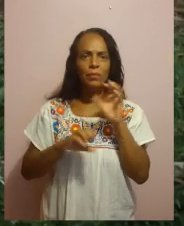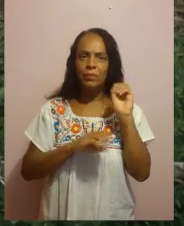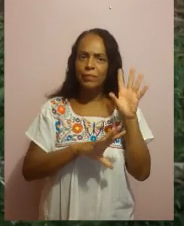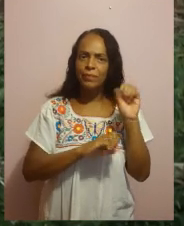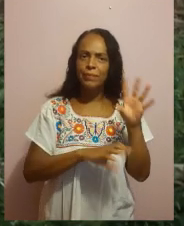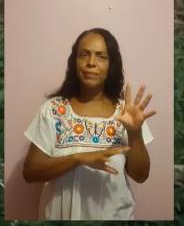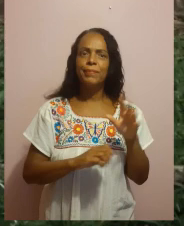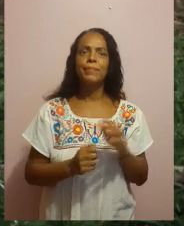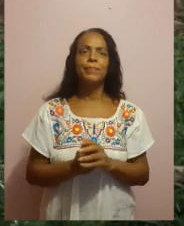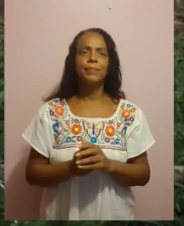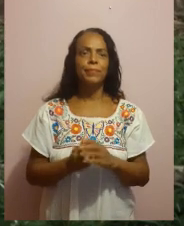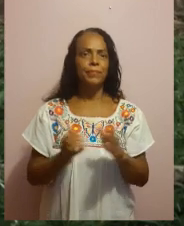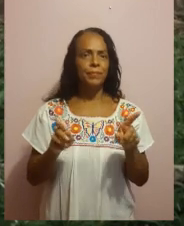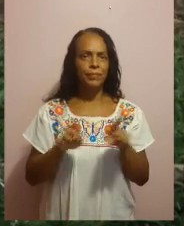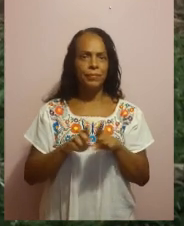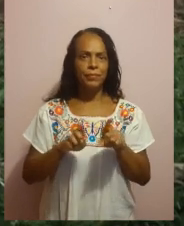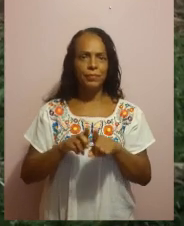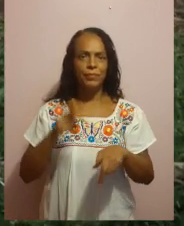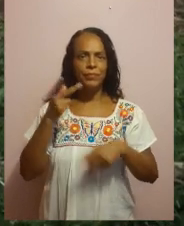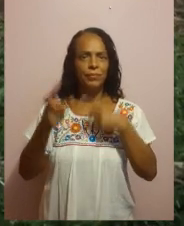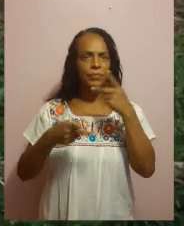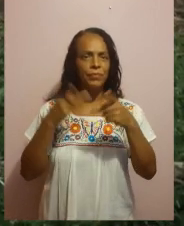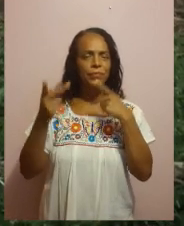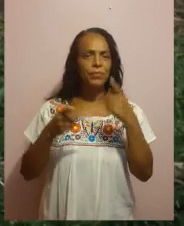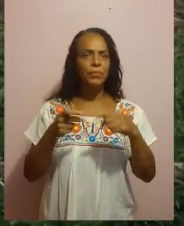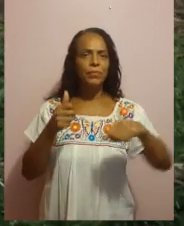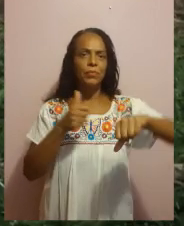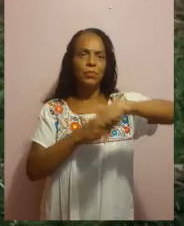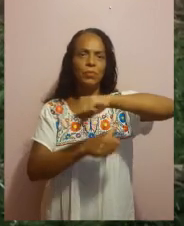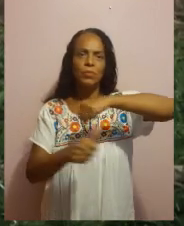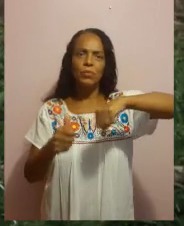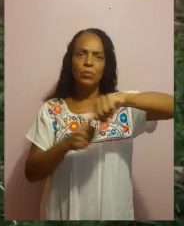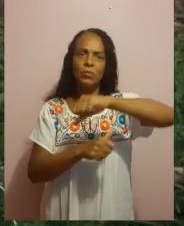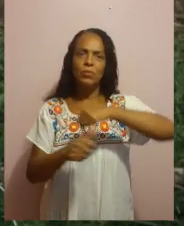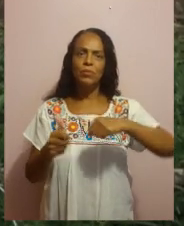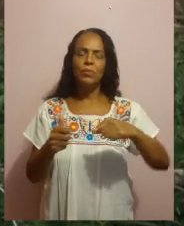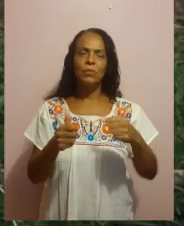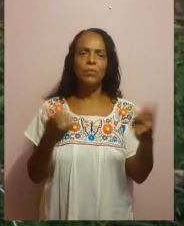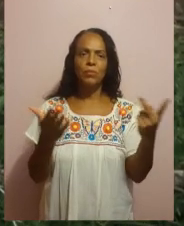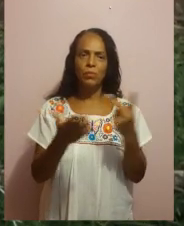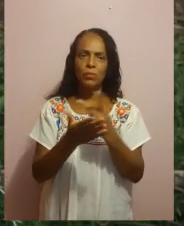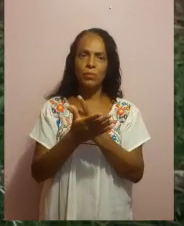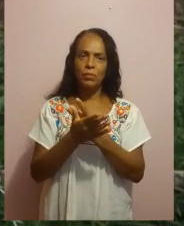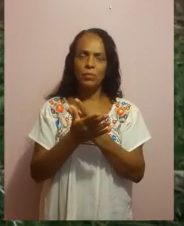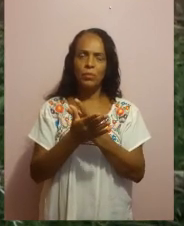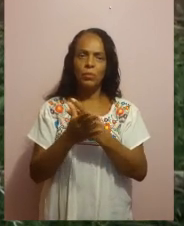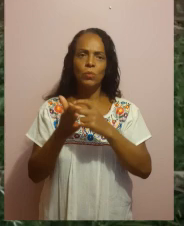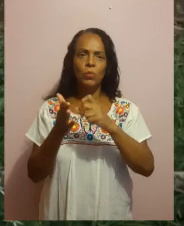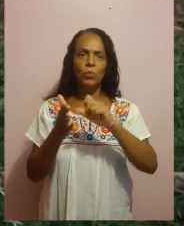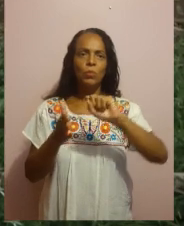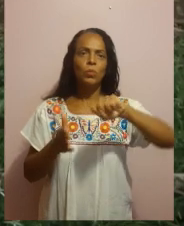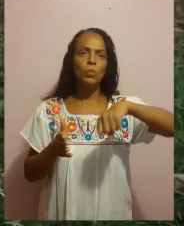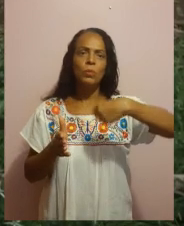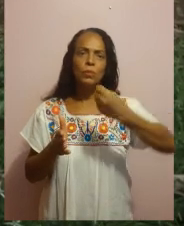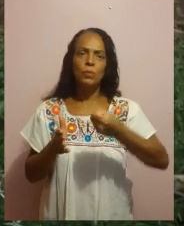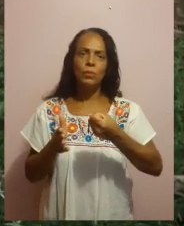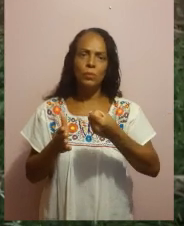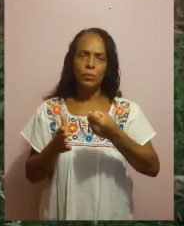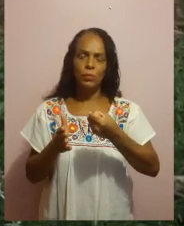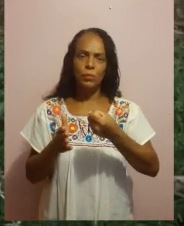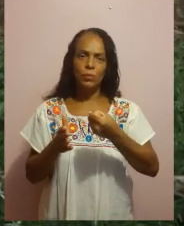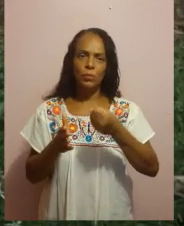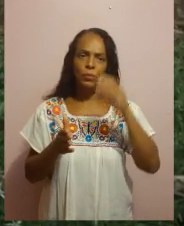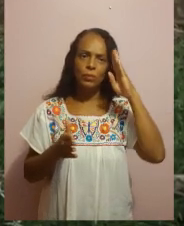também da mudança que houve do símbolo que é